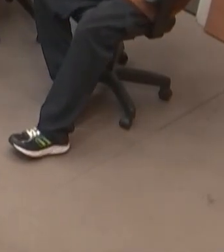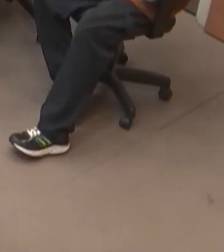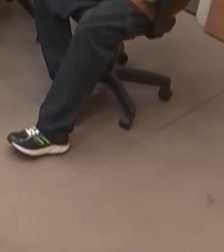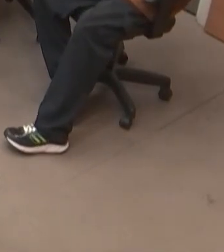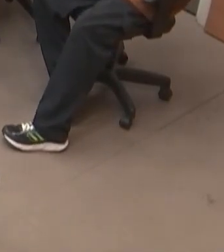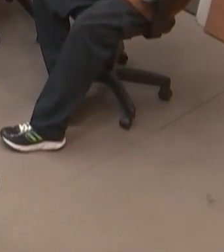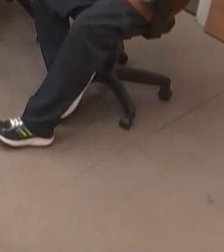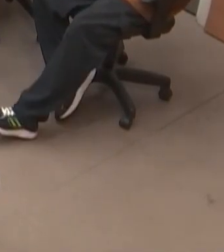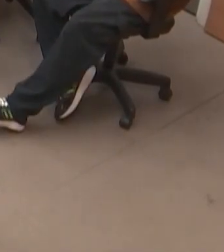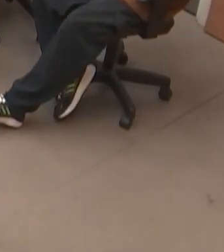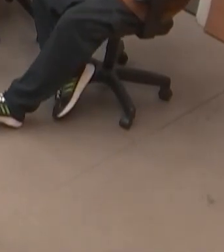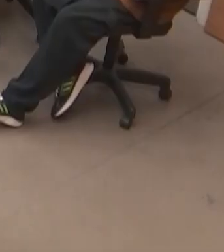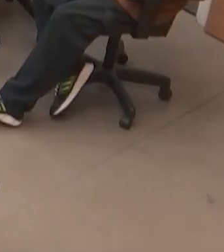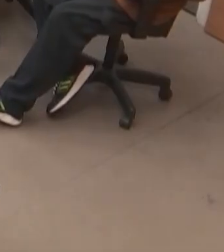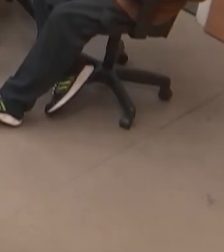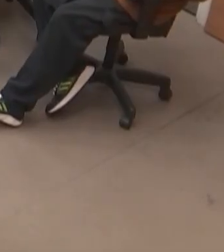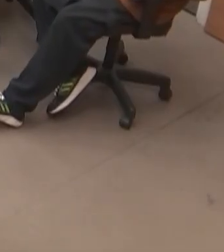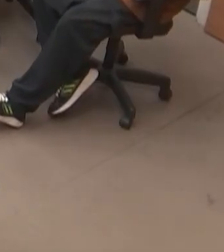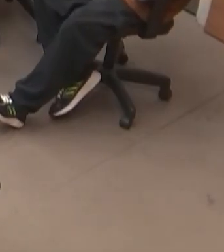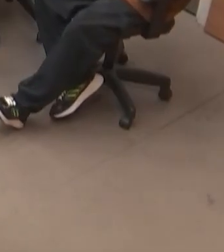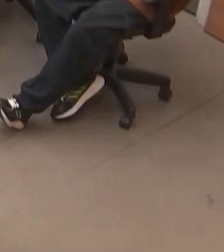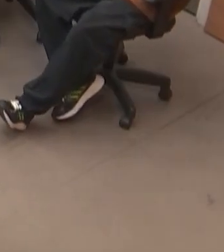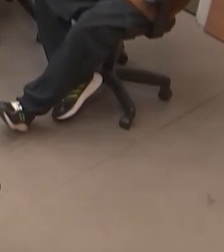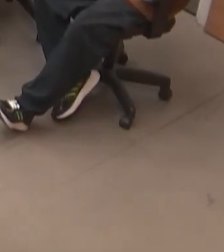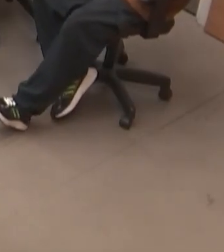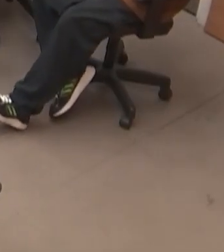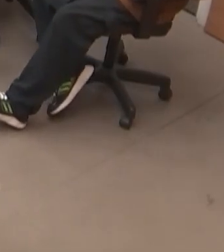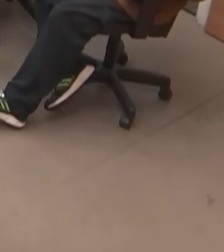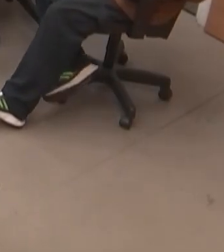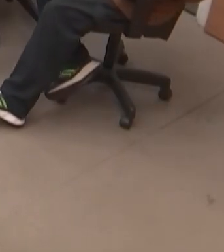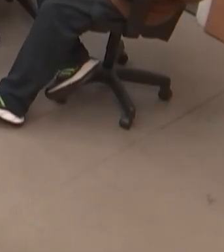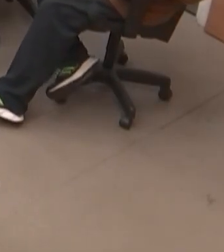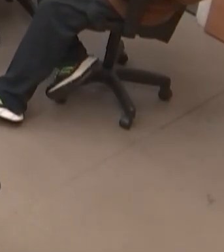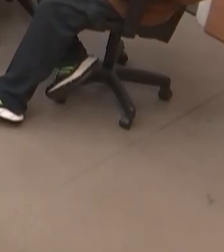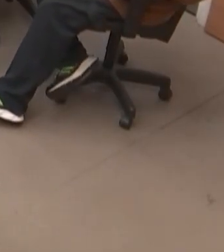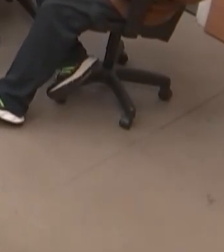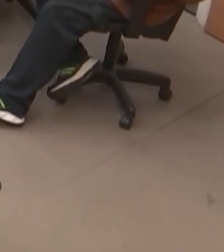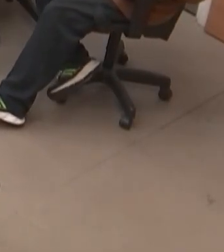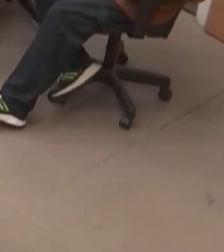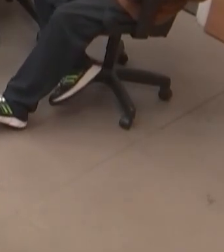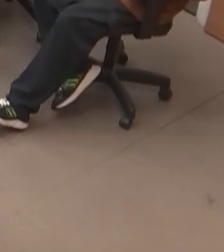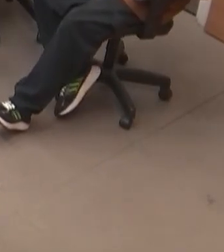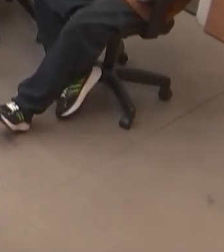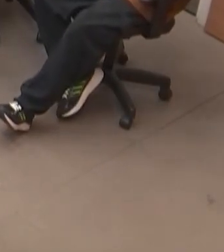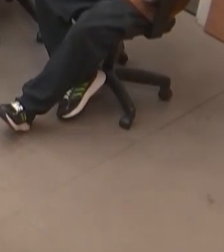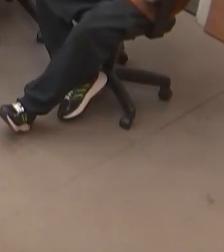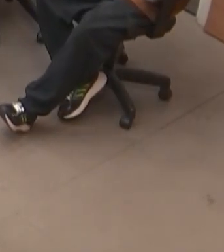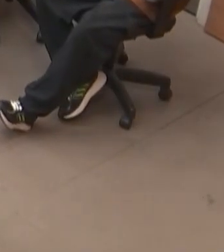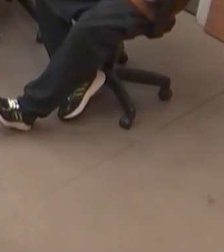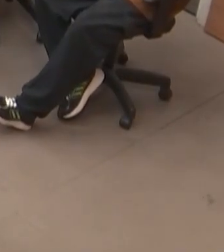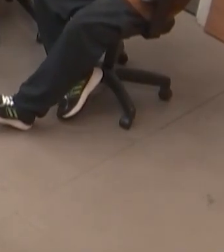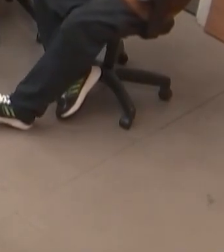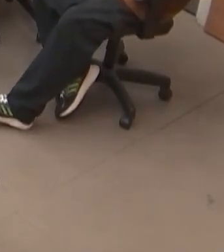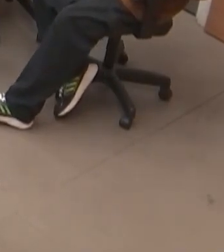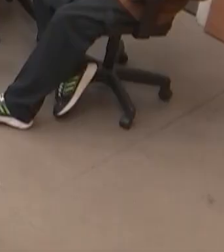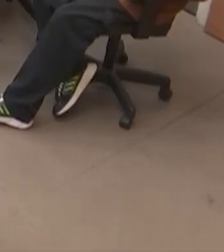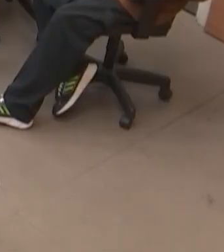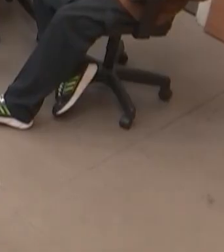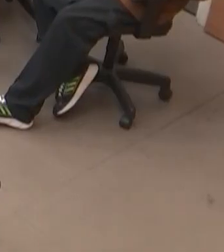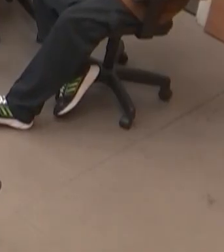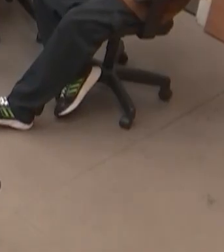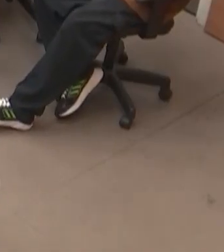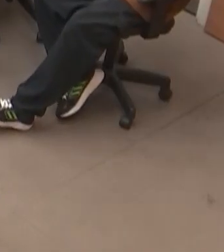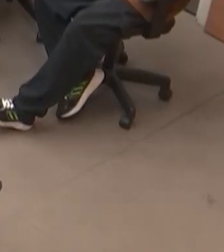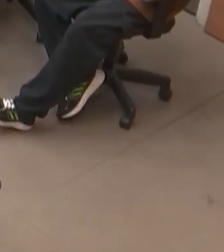barca desciam e meus manos subiam. Um corpo na calçada, eles fingindo que não viram de onde o virote